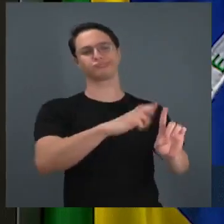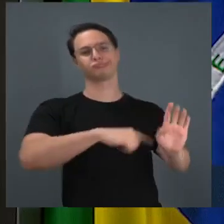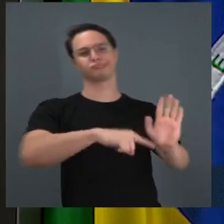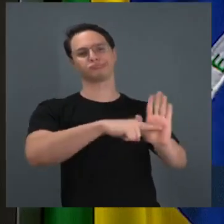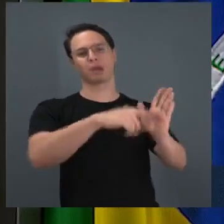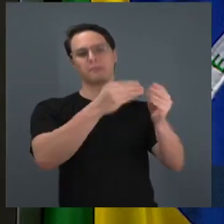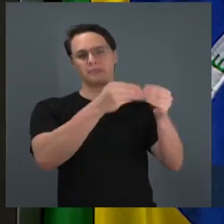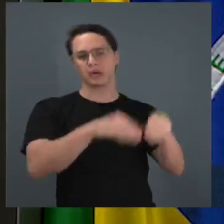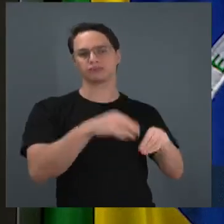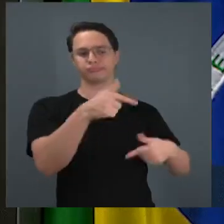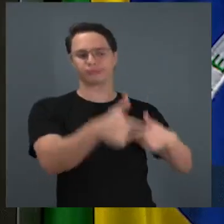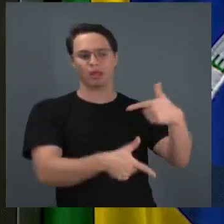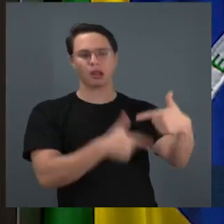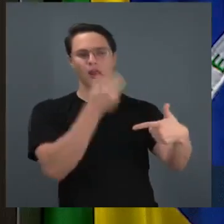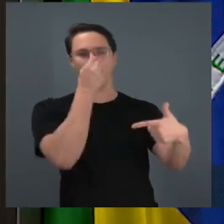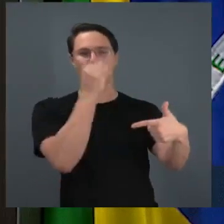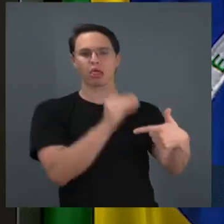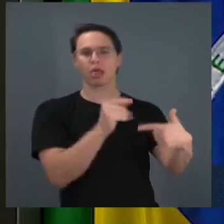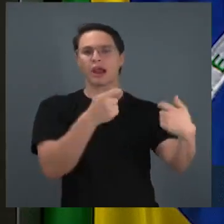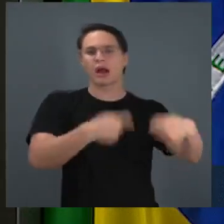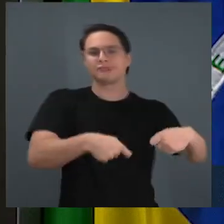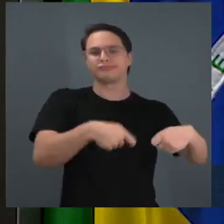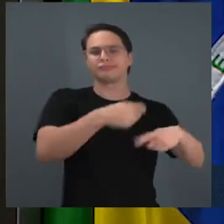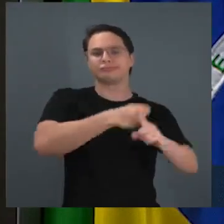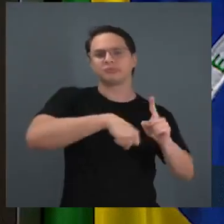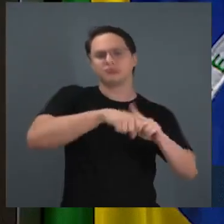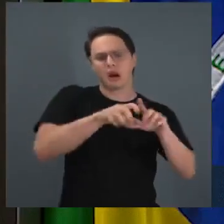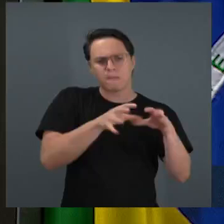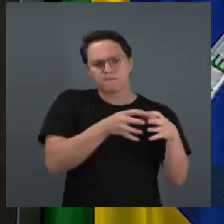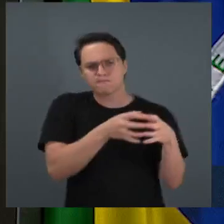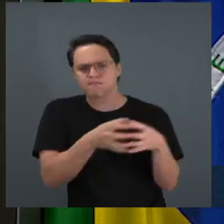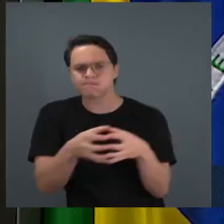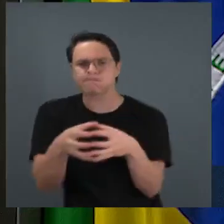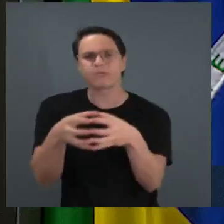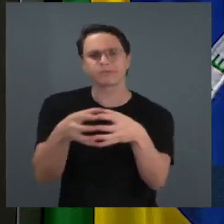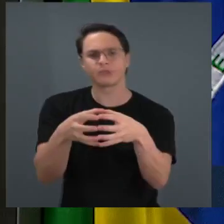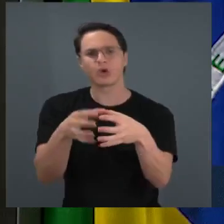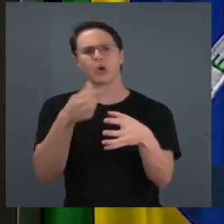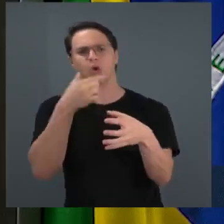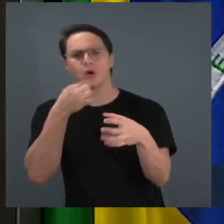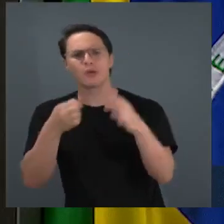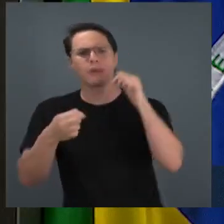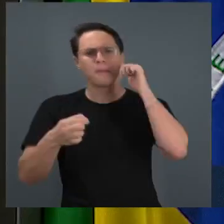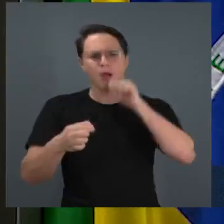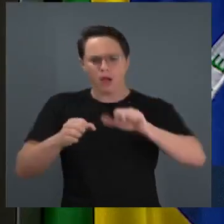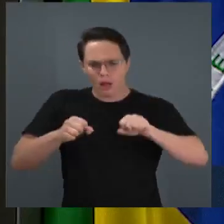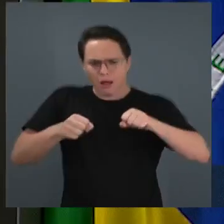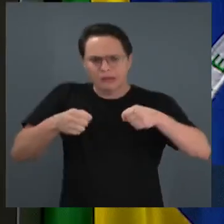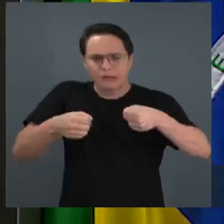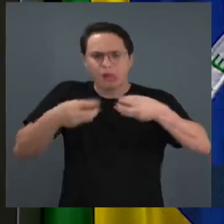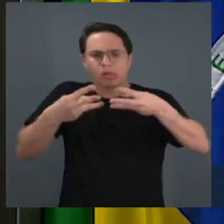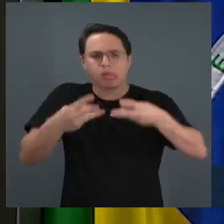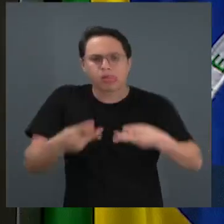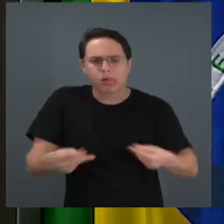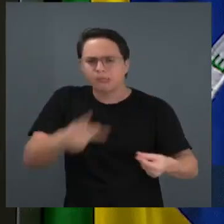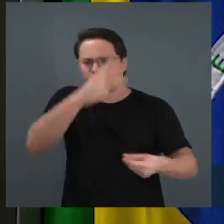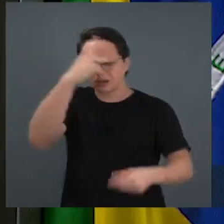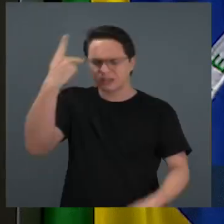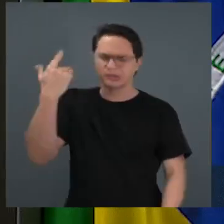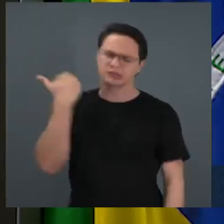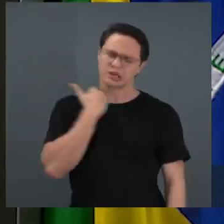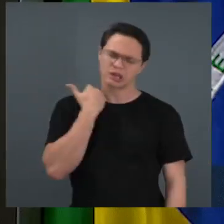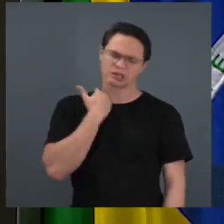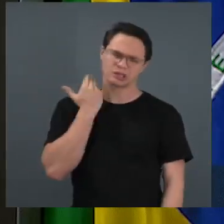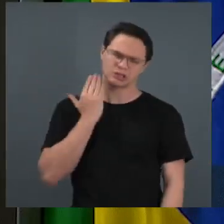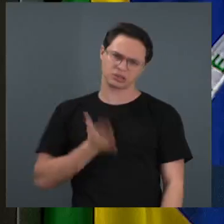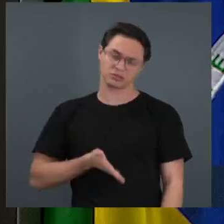ignora as demandas sociais e o esforço coletivo de homens e mulheres de mãos calejadas, enfim,